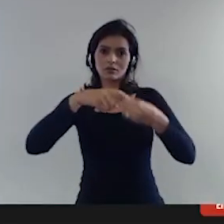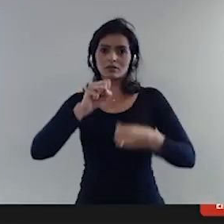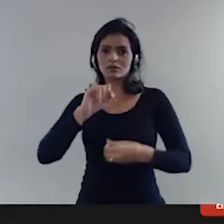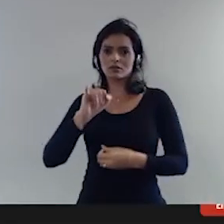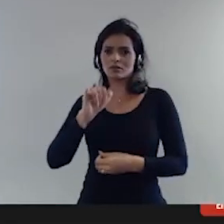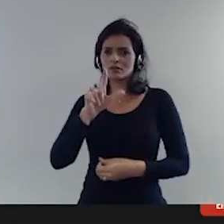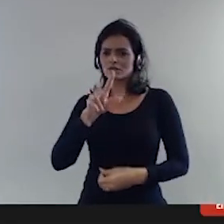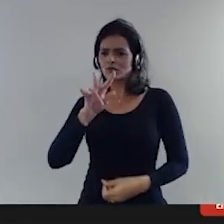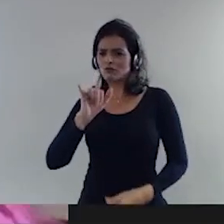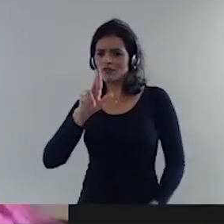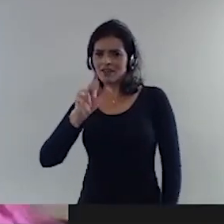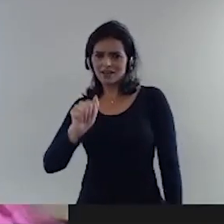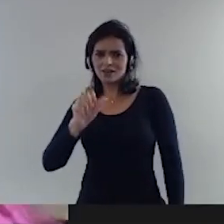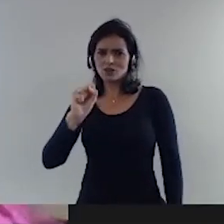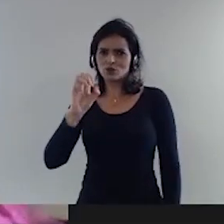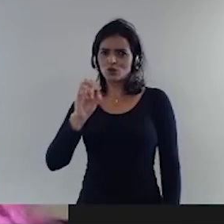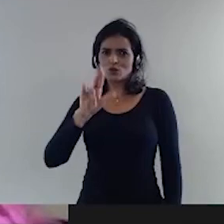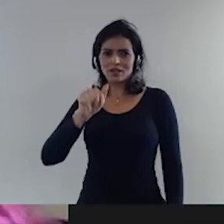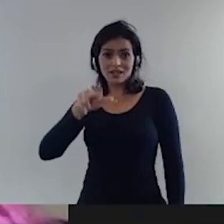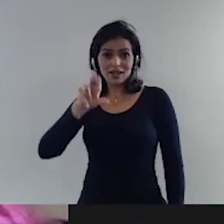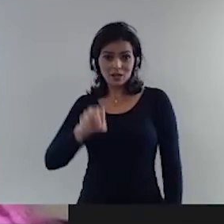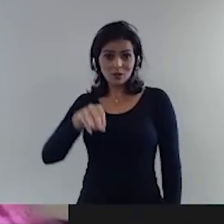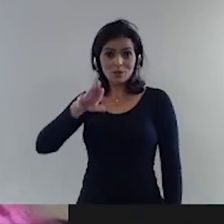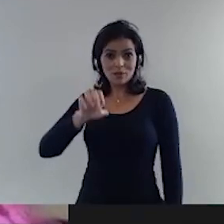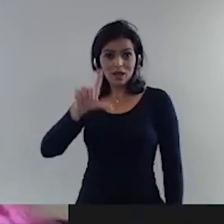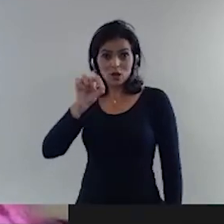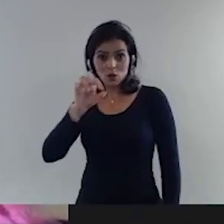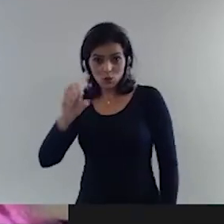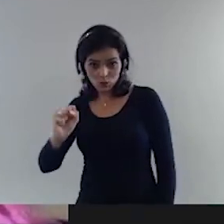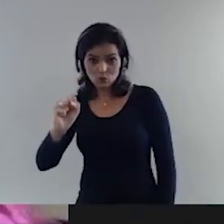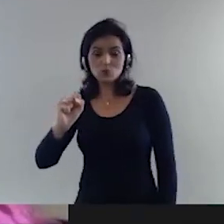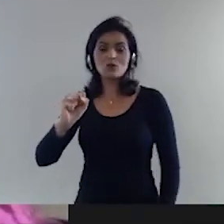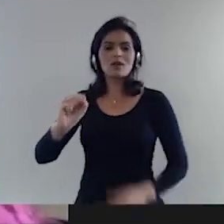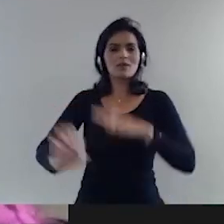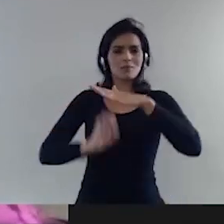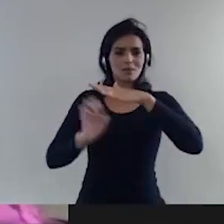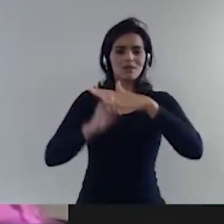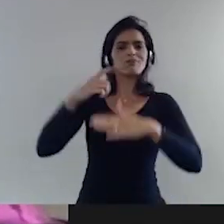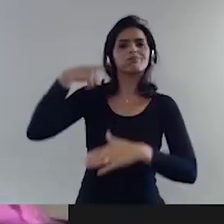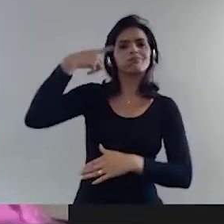Dias Soriano de Melo Guimarães Pinheiro Escaffi Advogados.